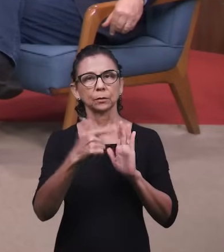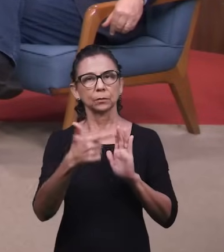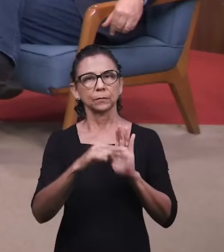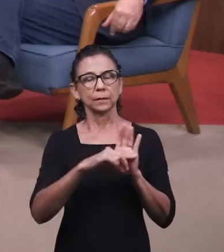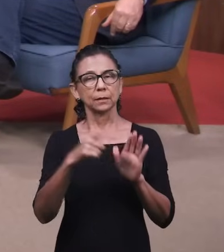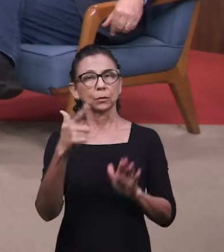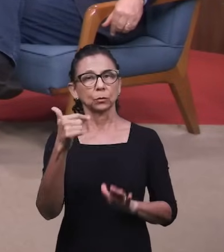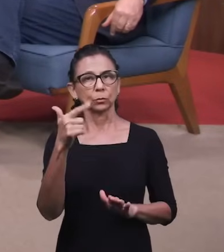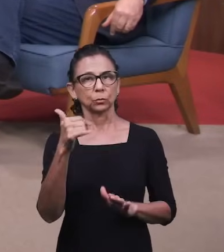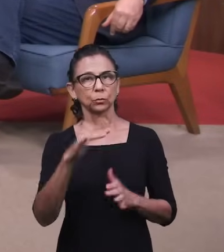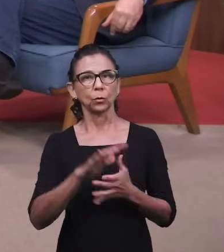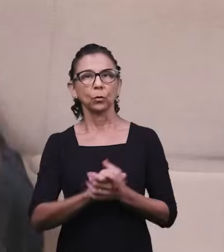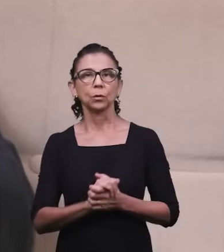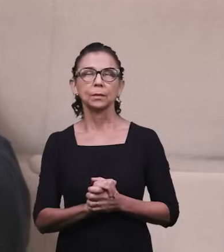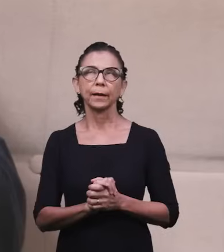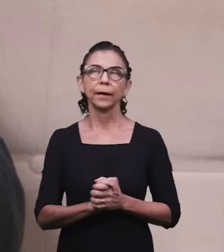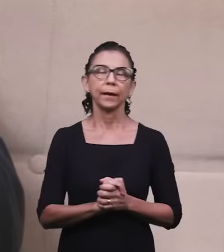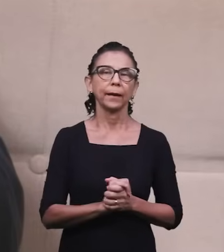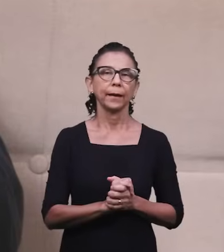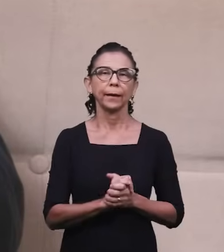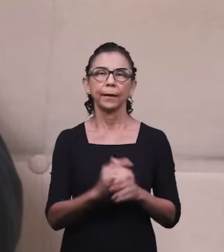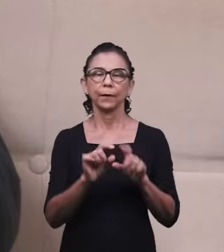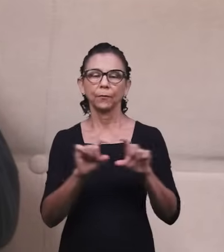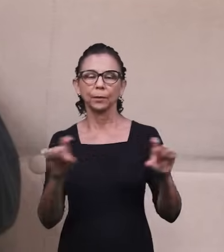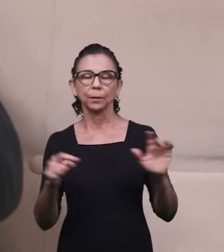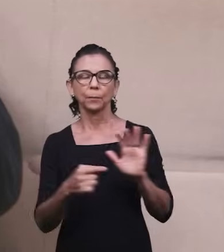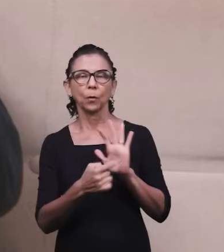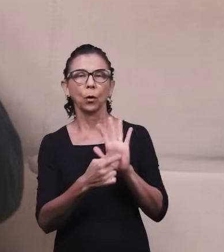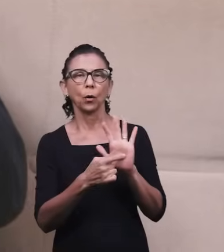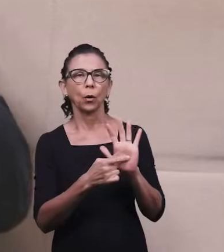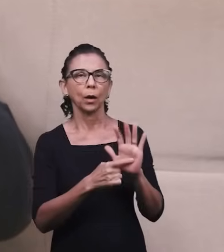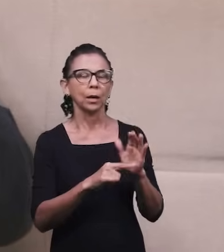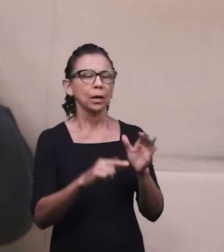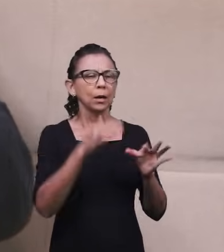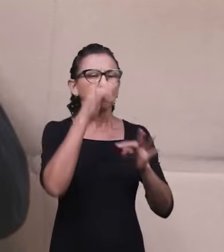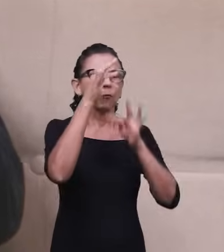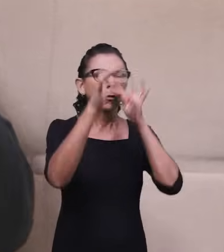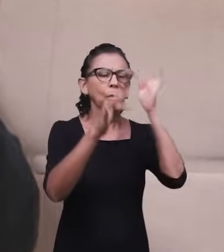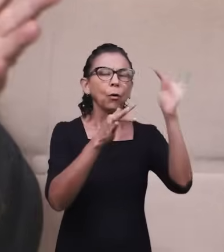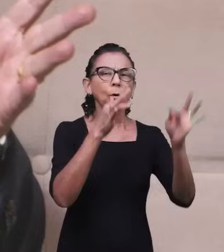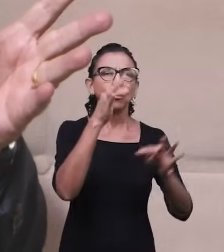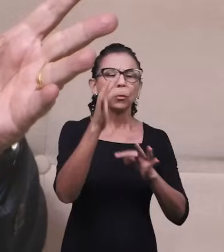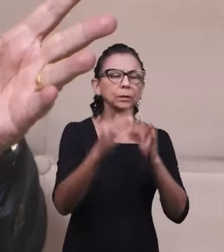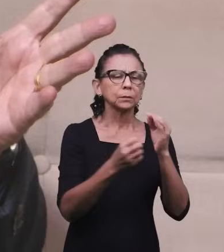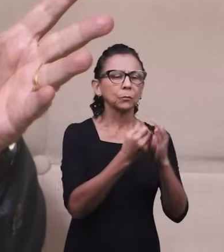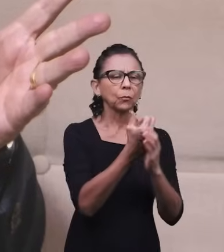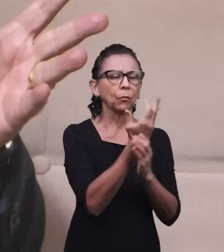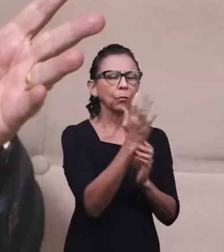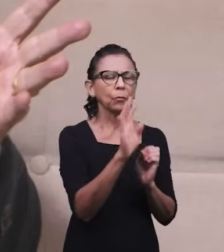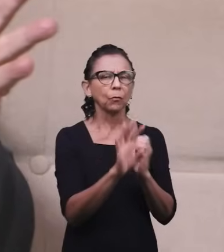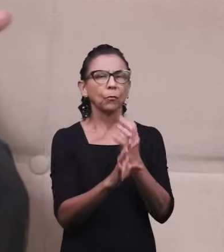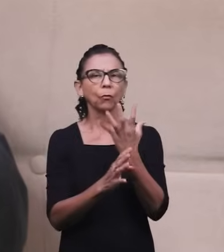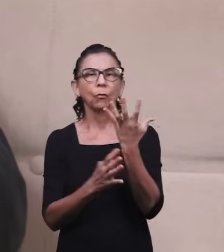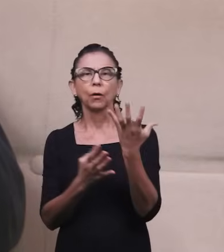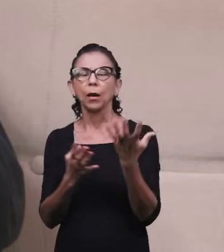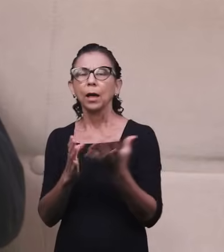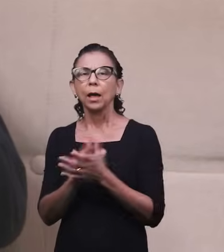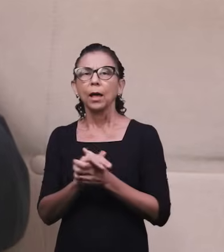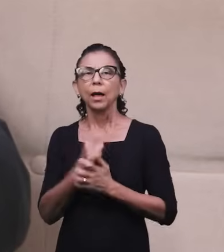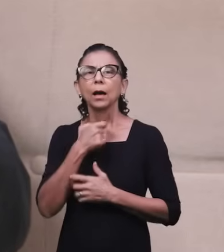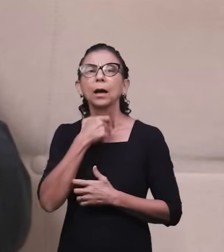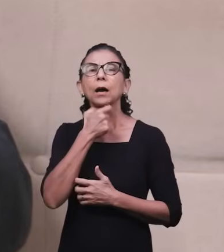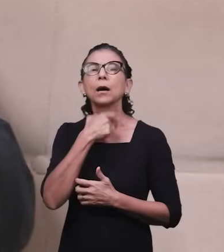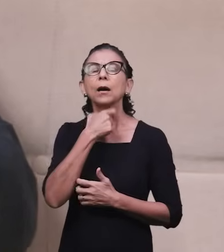da rola, tudo é profético. Que voz da rola é? Que flores são essas, né? Então são